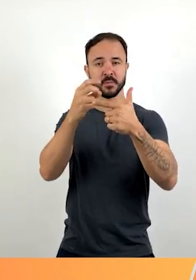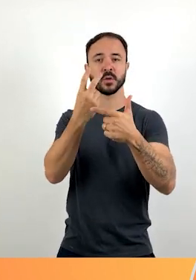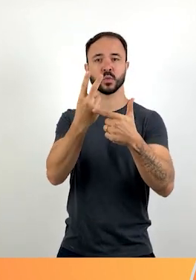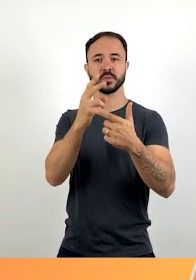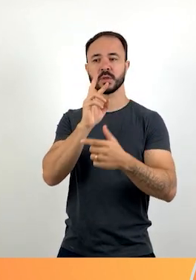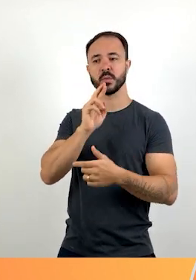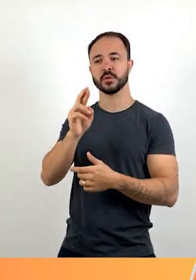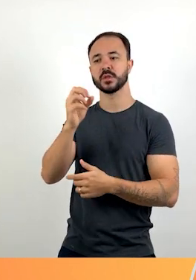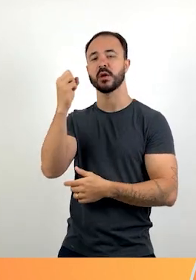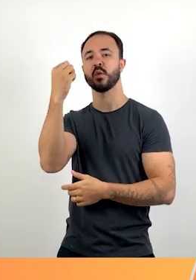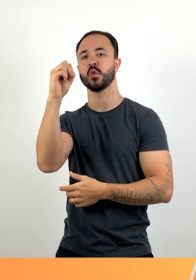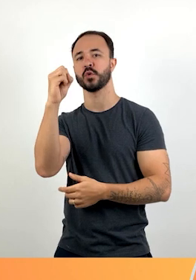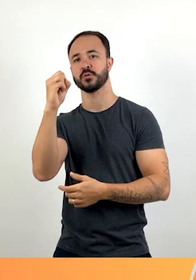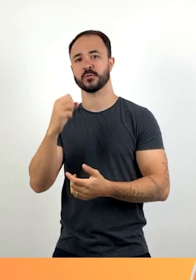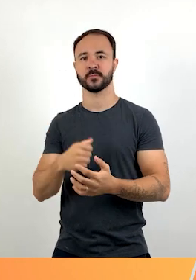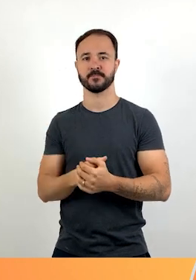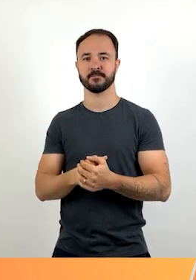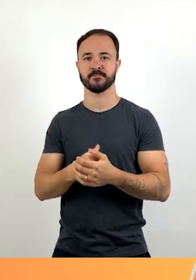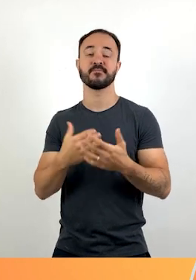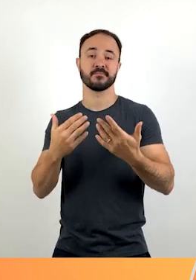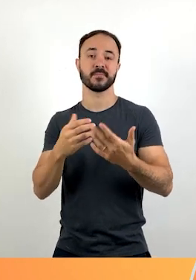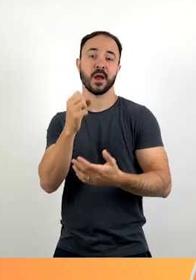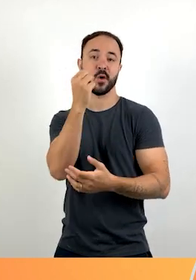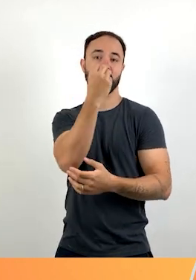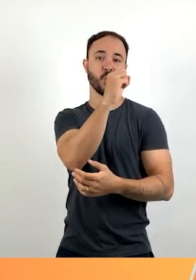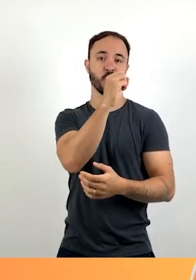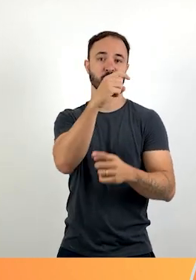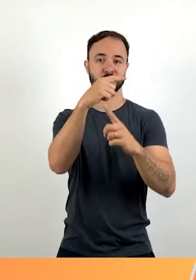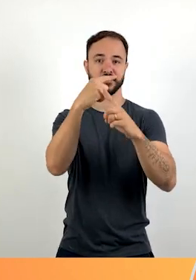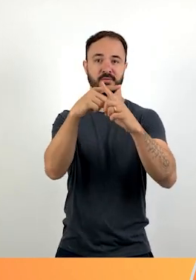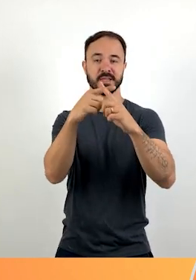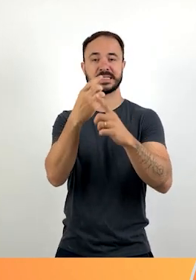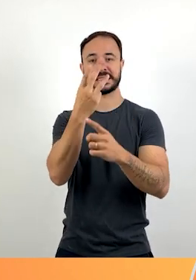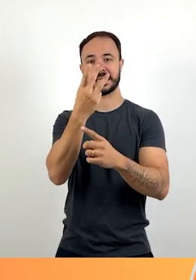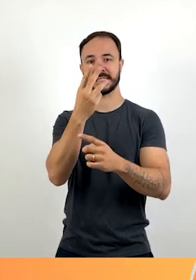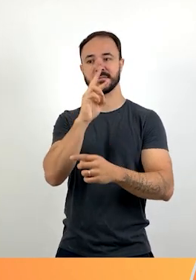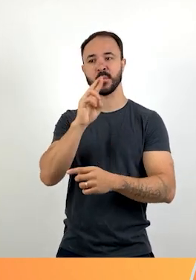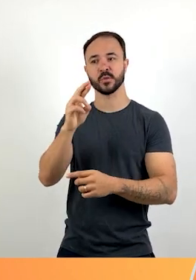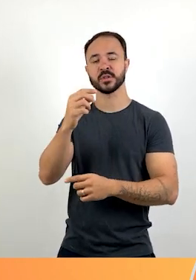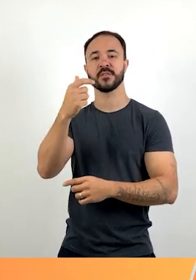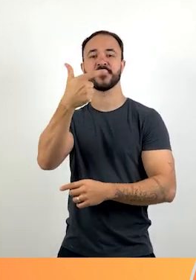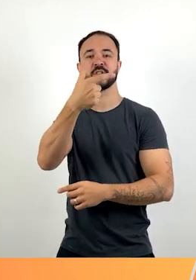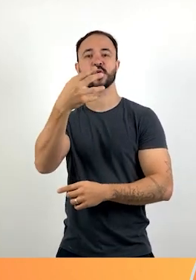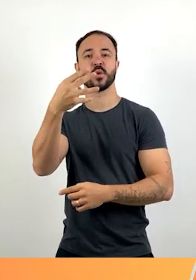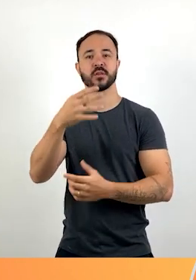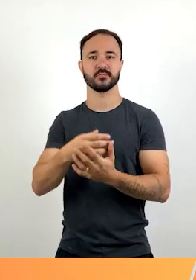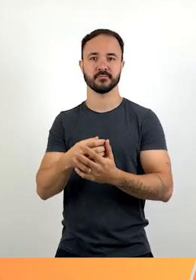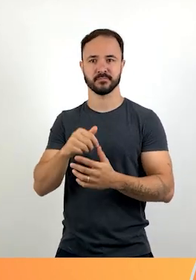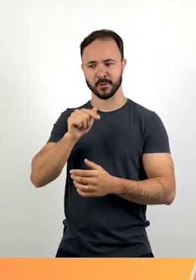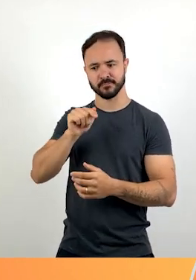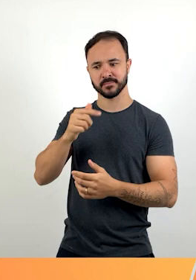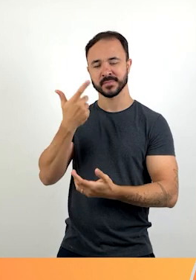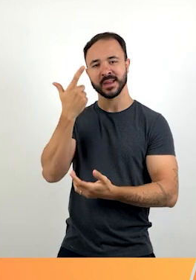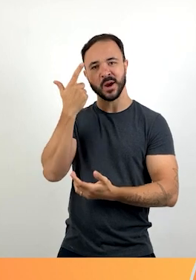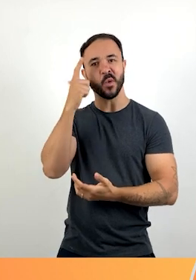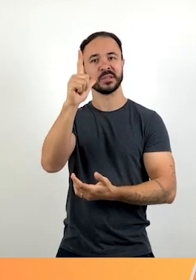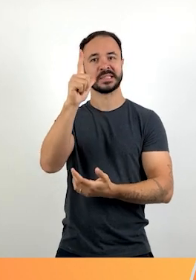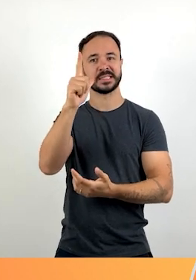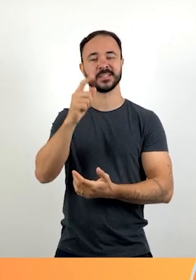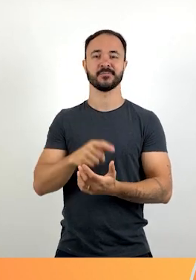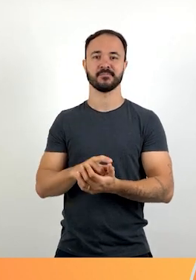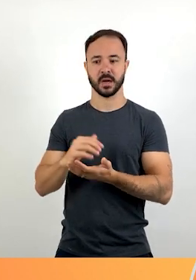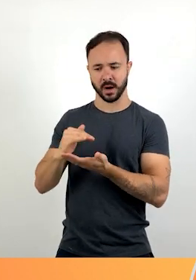8, e 8 vezes 3 é 24. Então, nós podemos encher